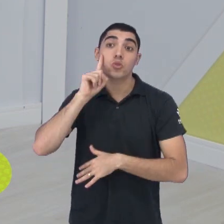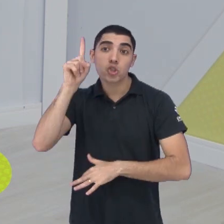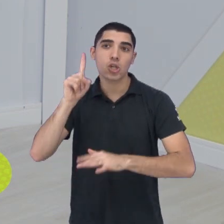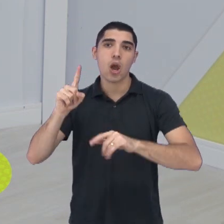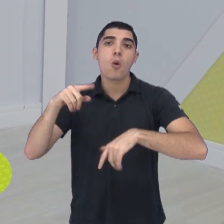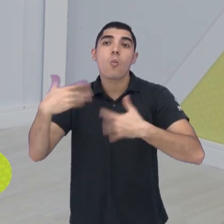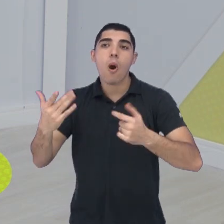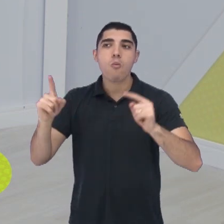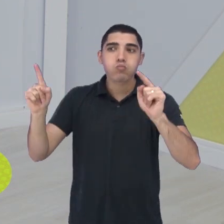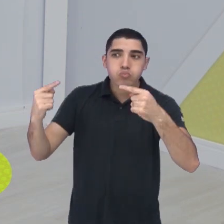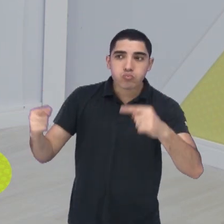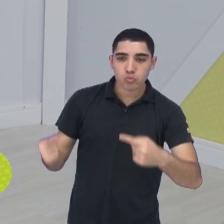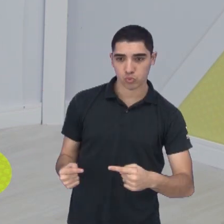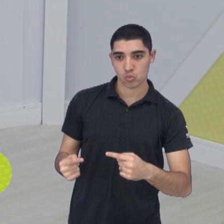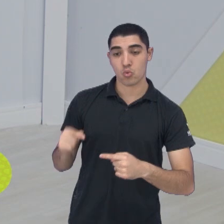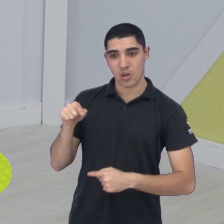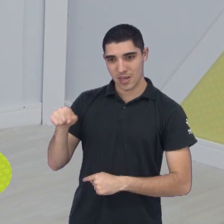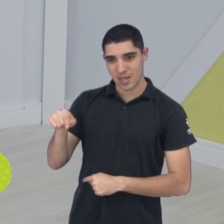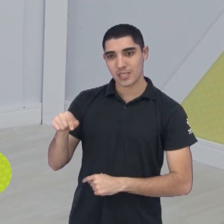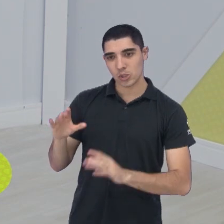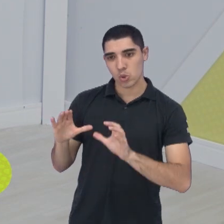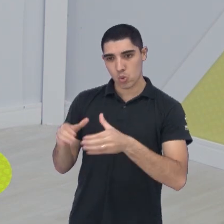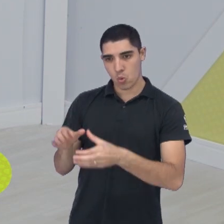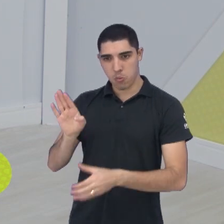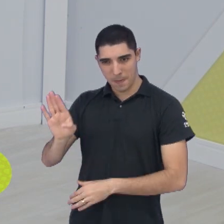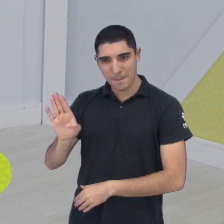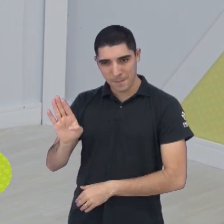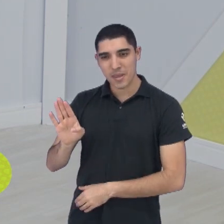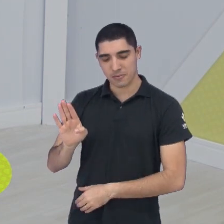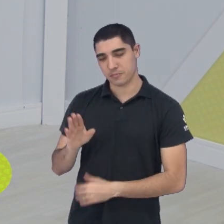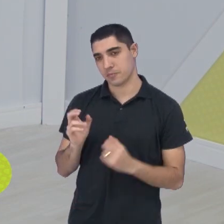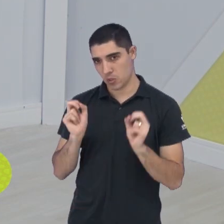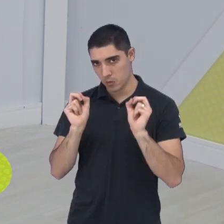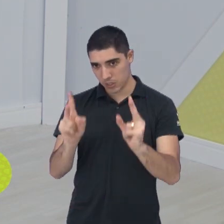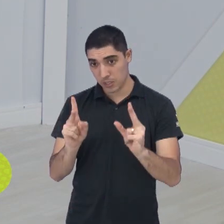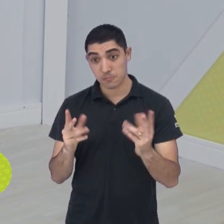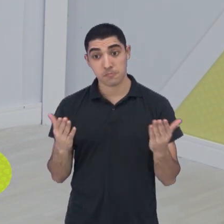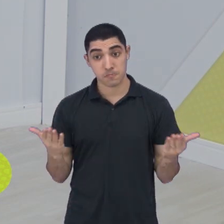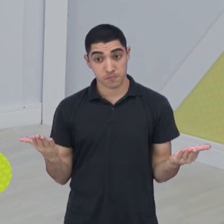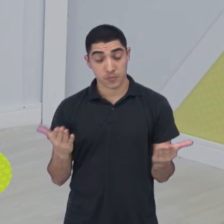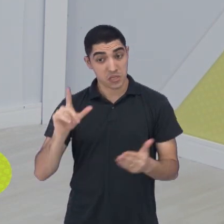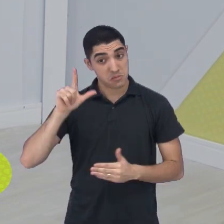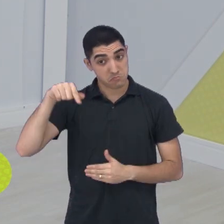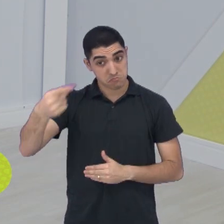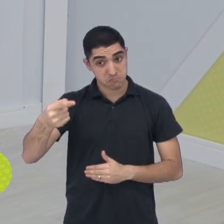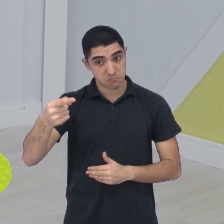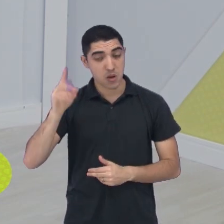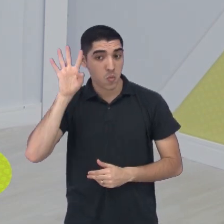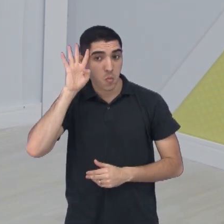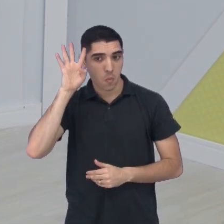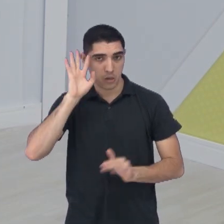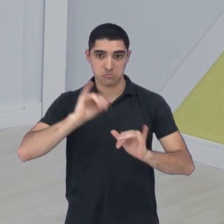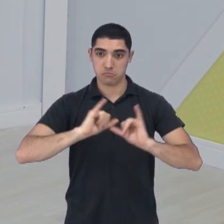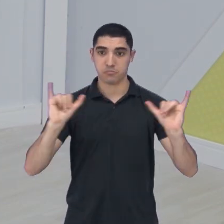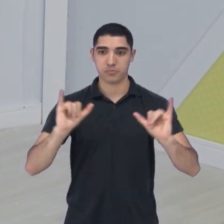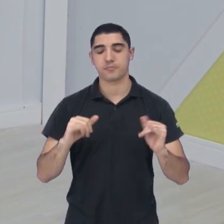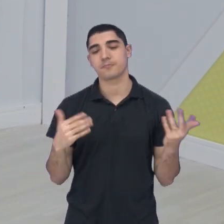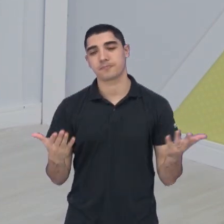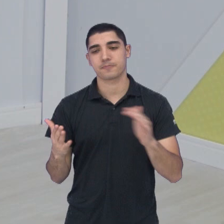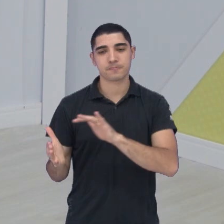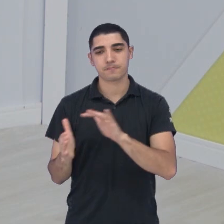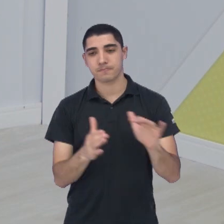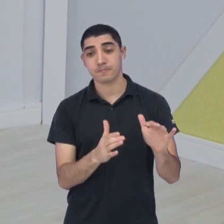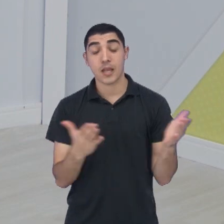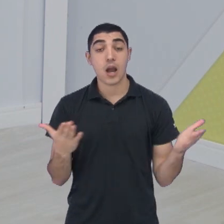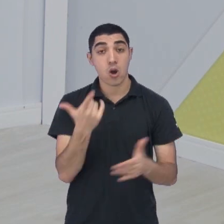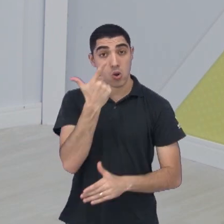de realinhamento e a gente informa para você assim que possível, tá certo? Talvez já na próxima quarta-feira. Brunão, para a gente fechar esse